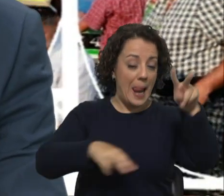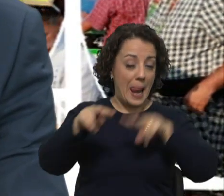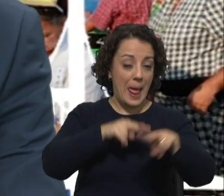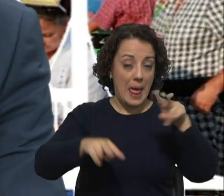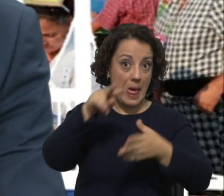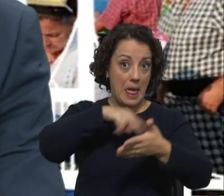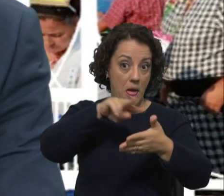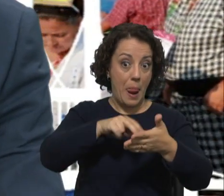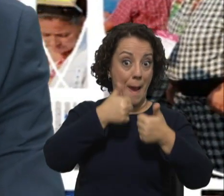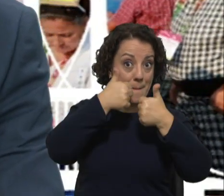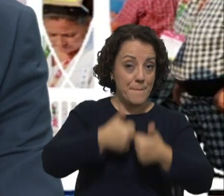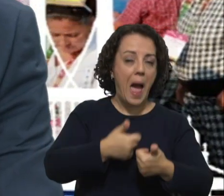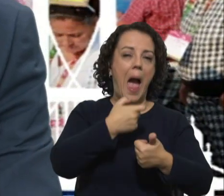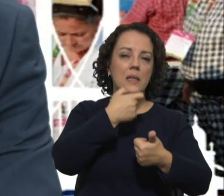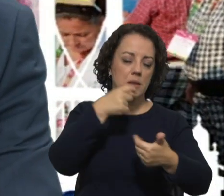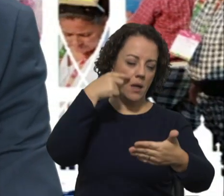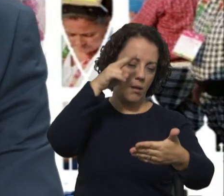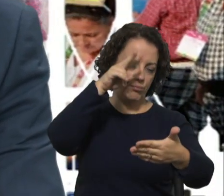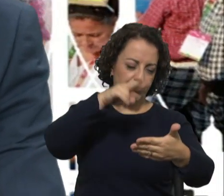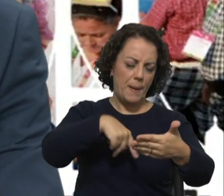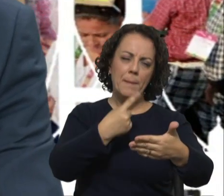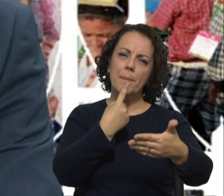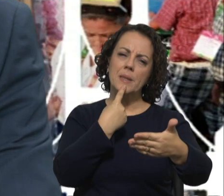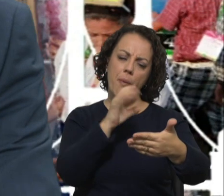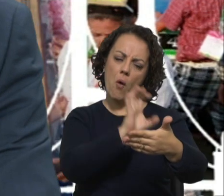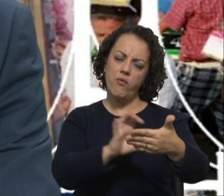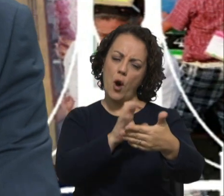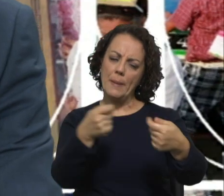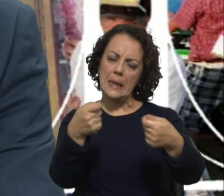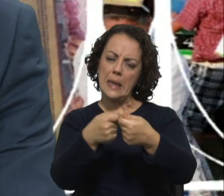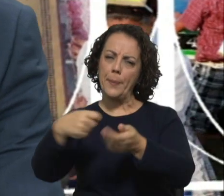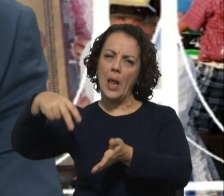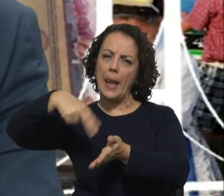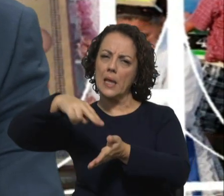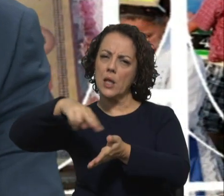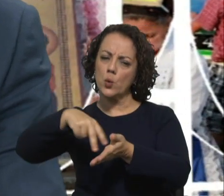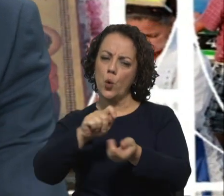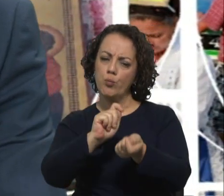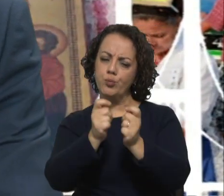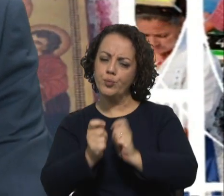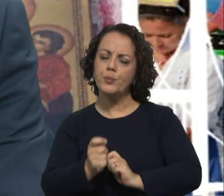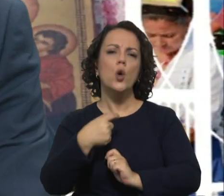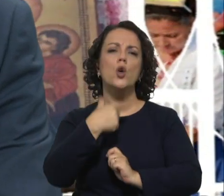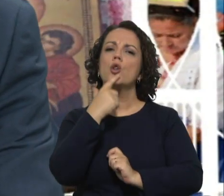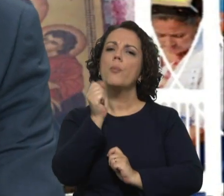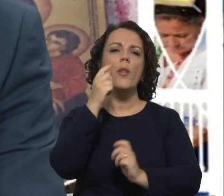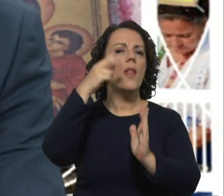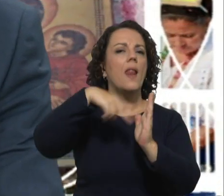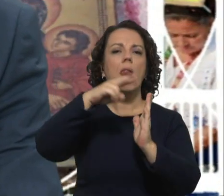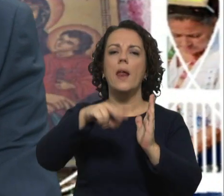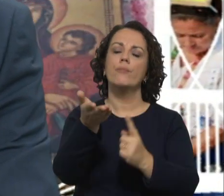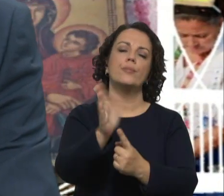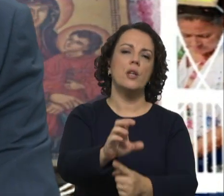é identificar os diferentes géneros literários, os diferentes estilos literários. Não podemos ler um mito, como Gênesis 1,